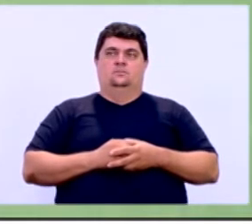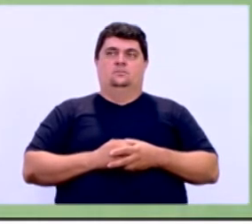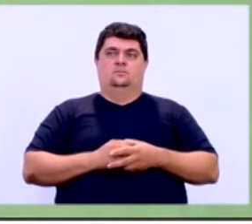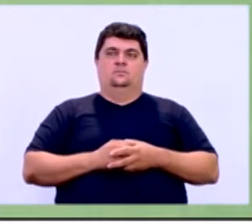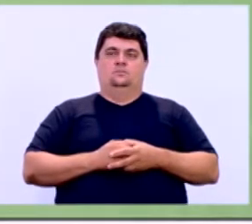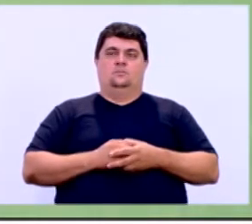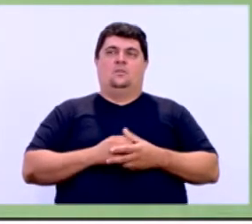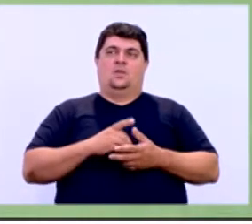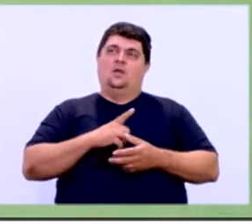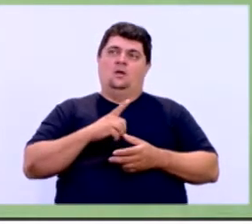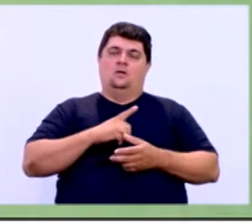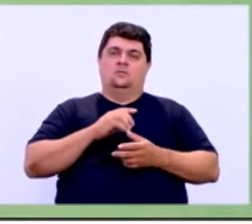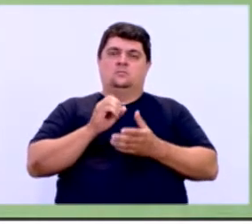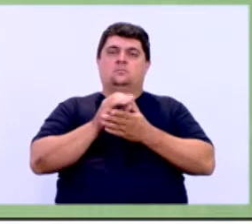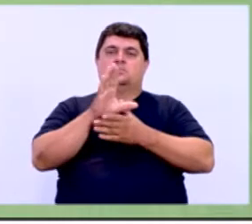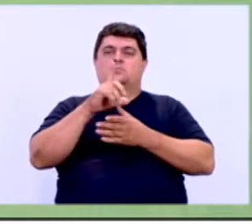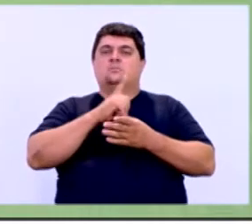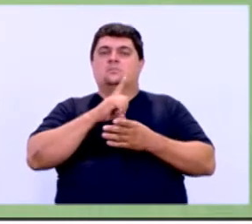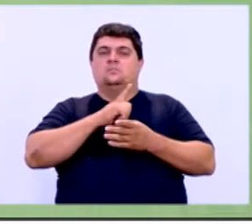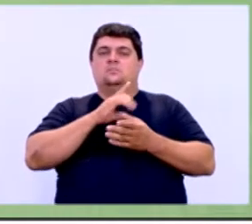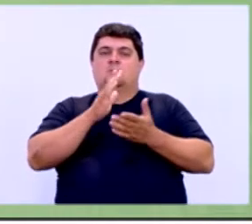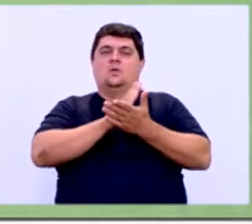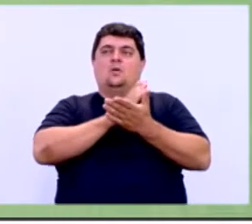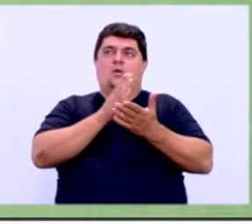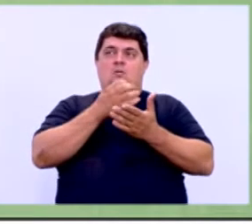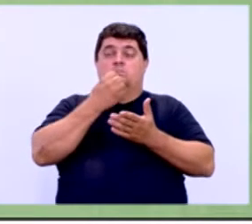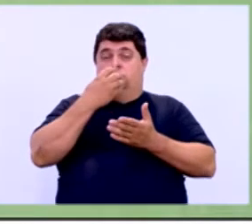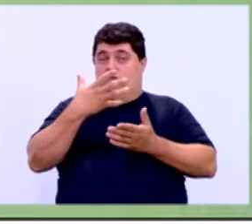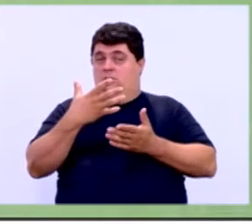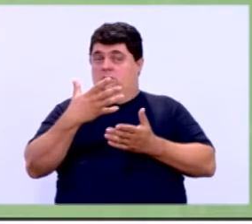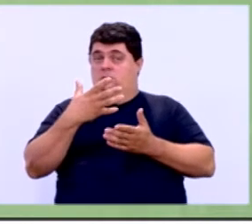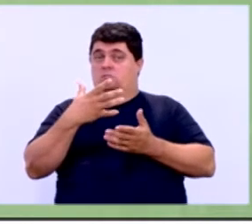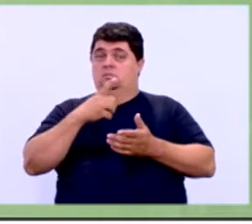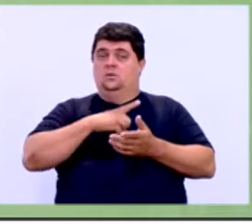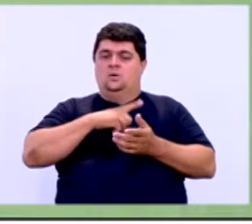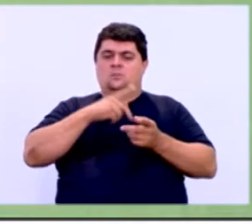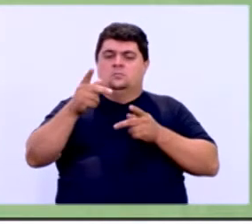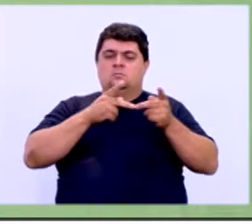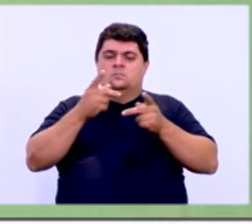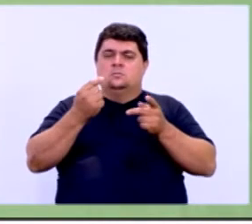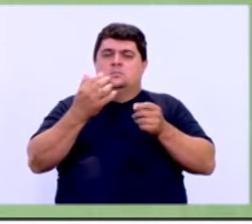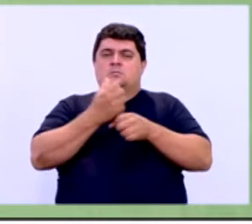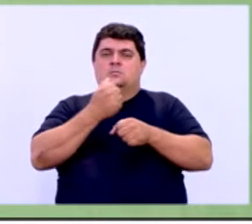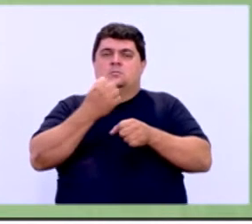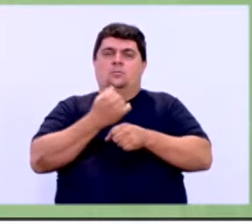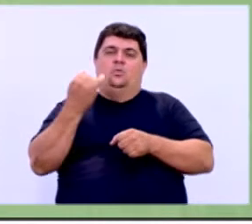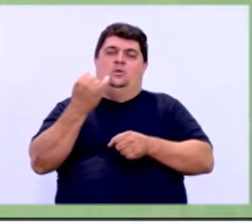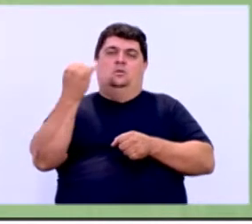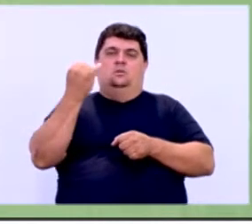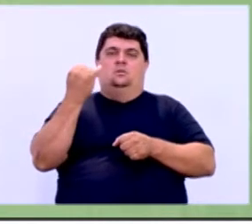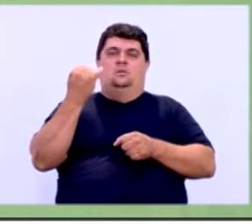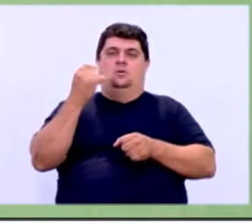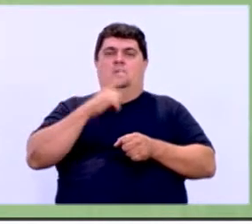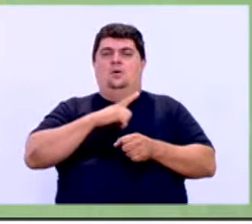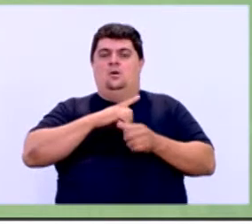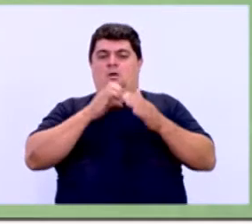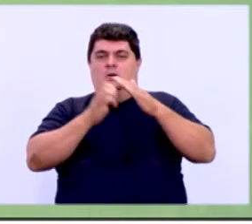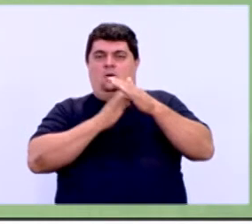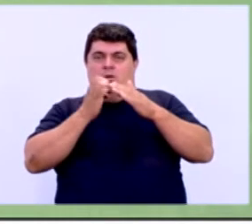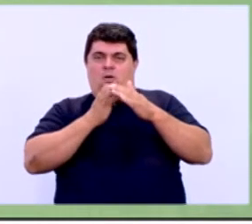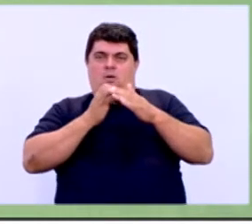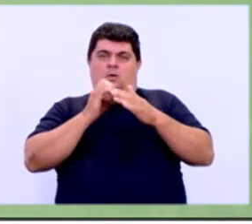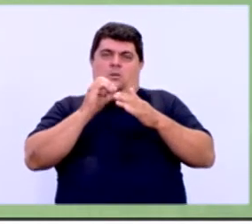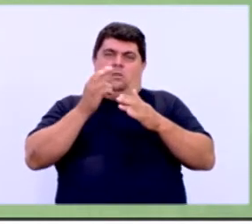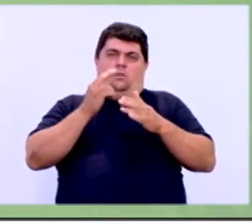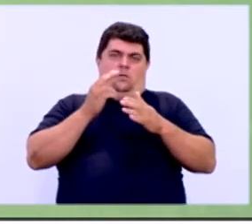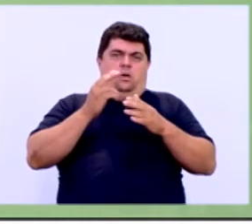E aqui, nesse slide, aqui nós temos algumas vantagens de se ter um planejamento financeiro, né? Seja uma empresa ou um